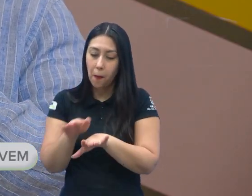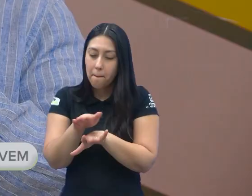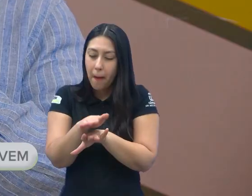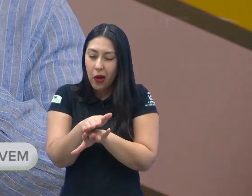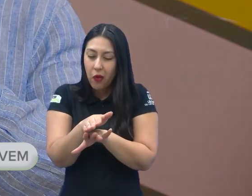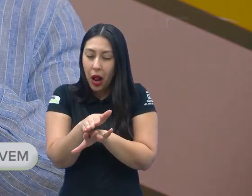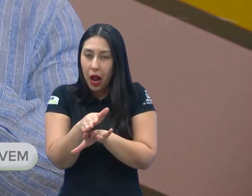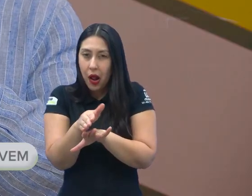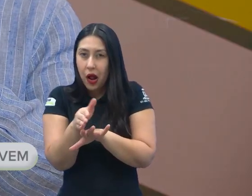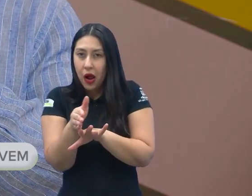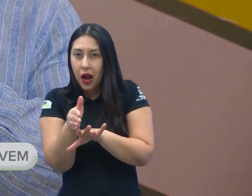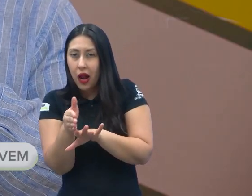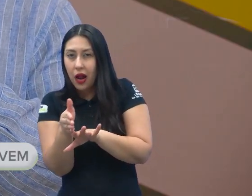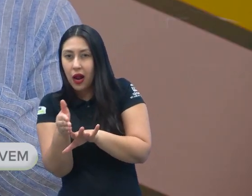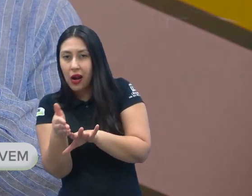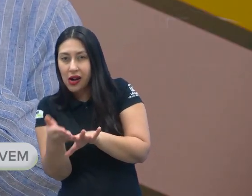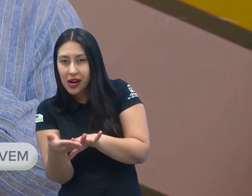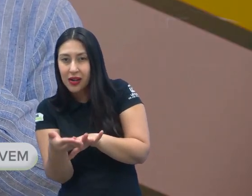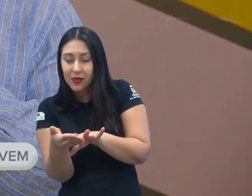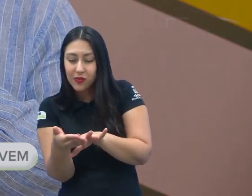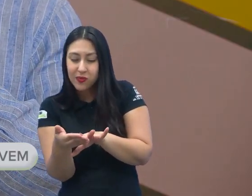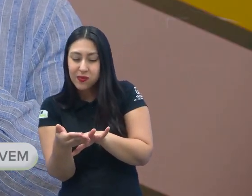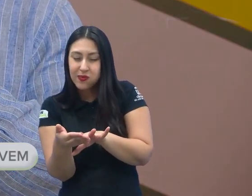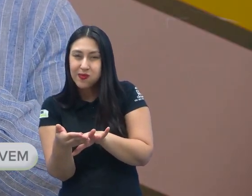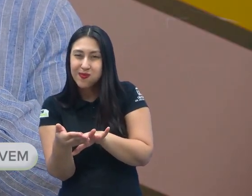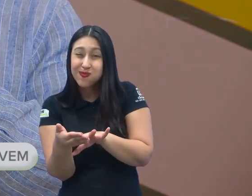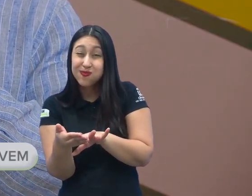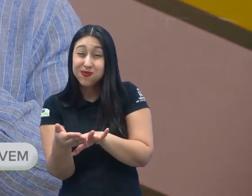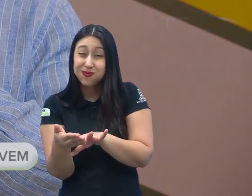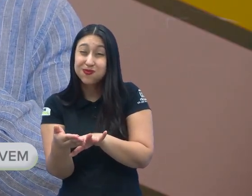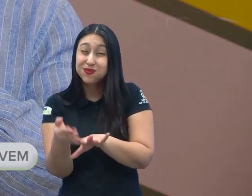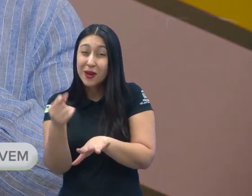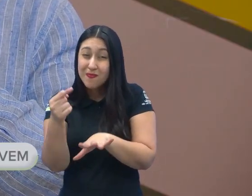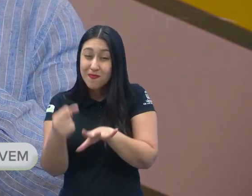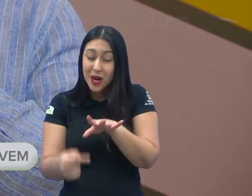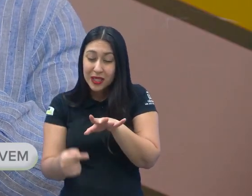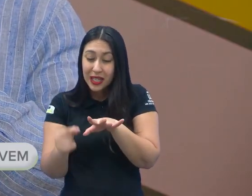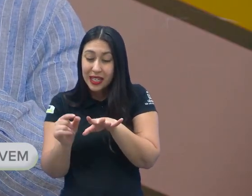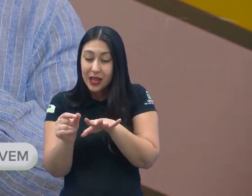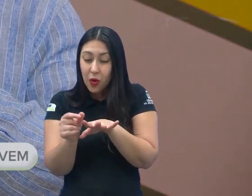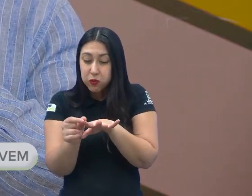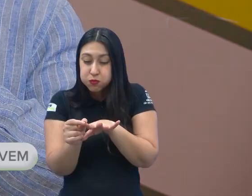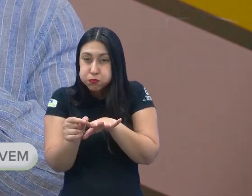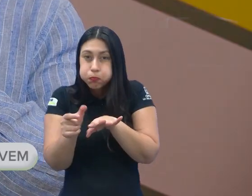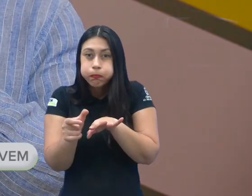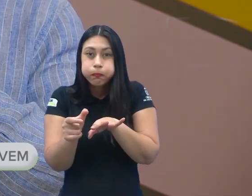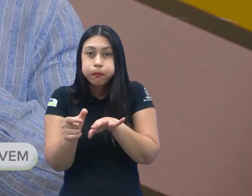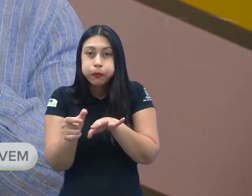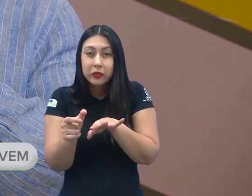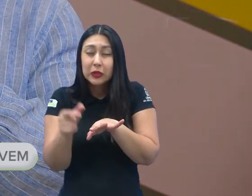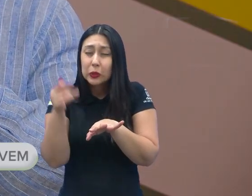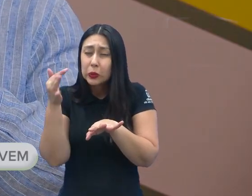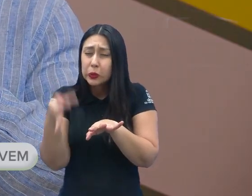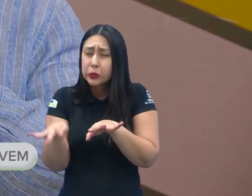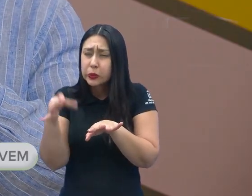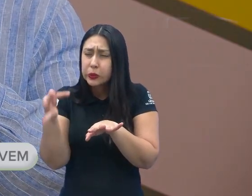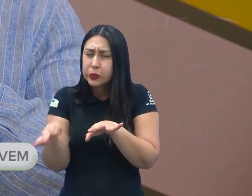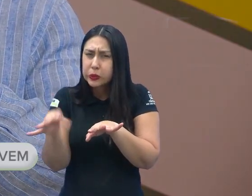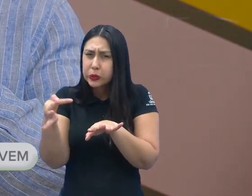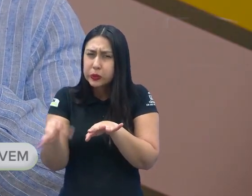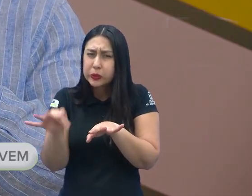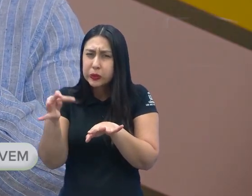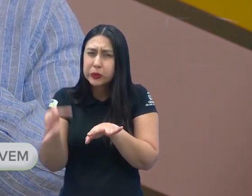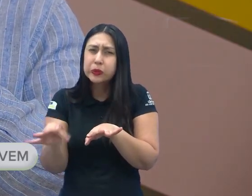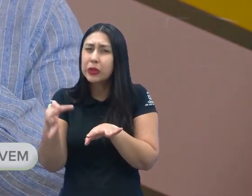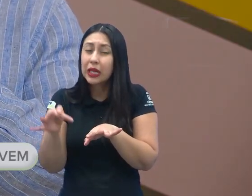dedão principalmente, né? E causa um granuloma, fica aquela bola. Isso dói muito, às vezes se